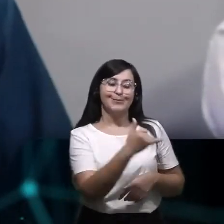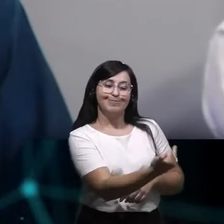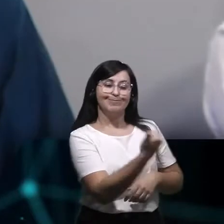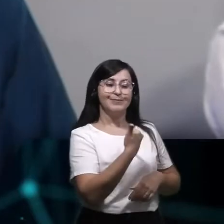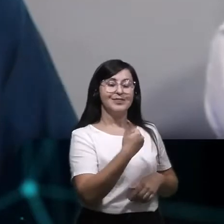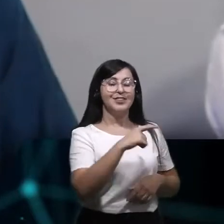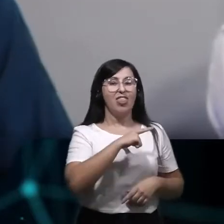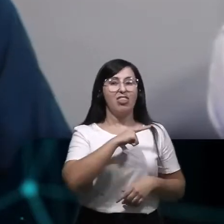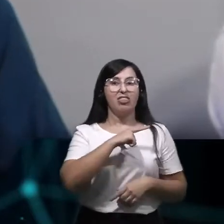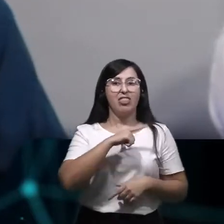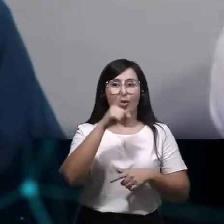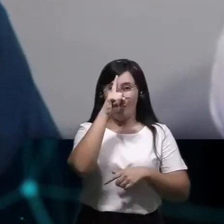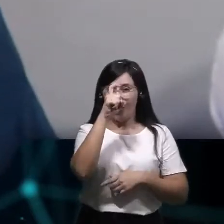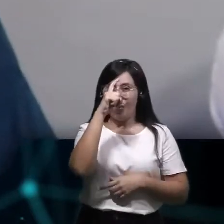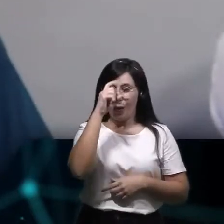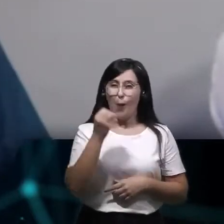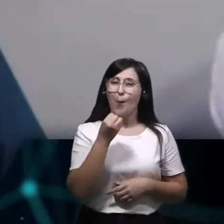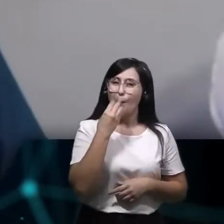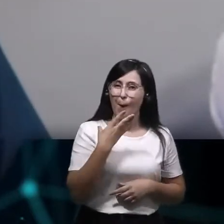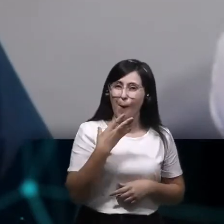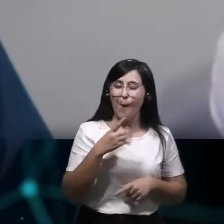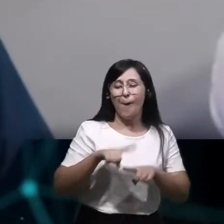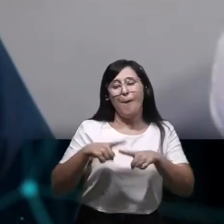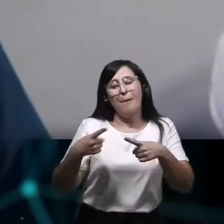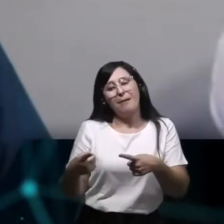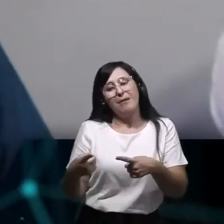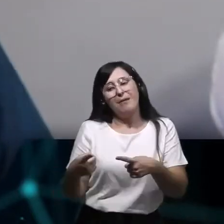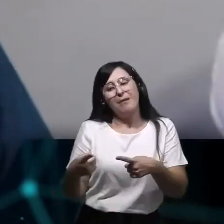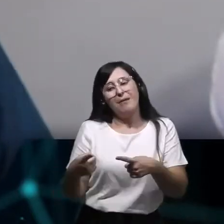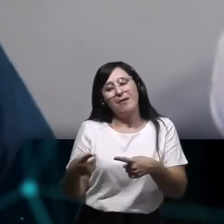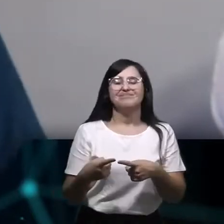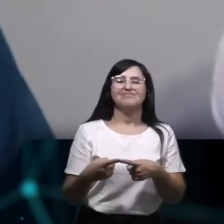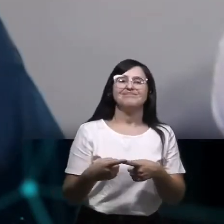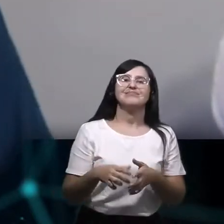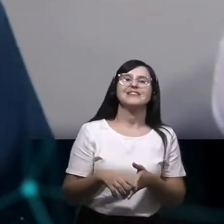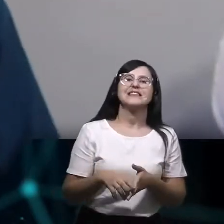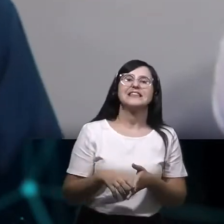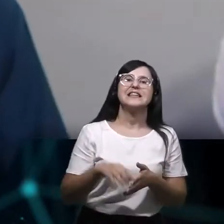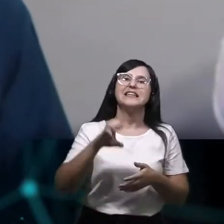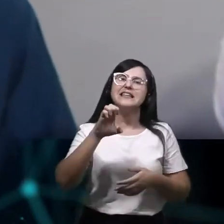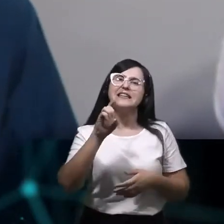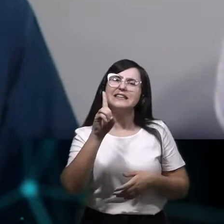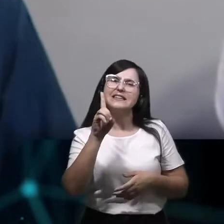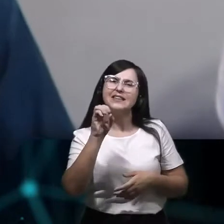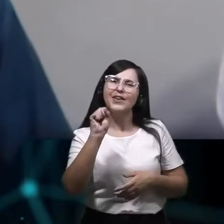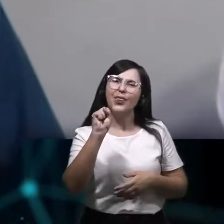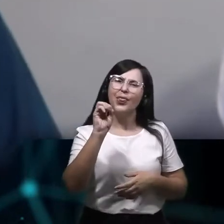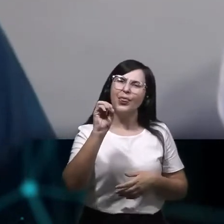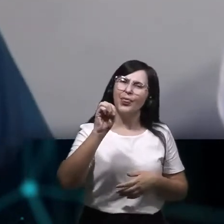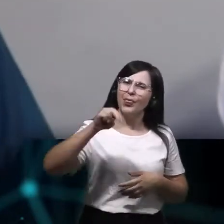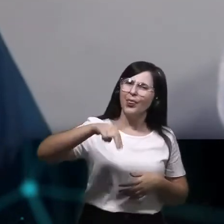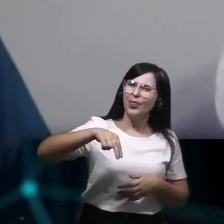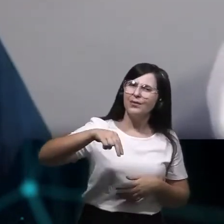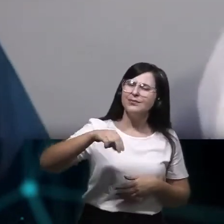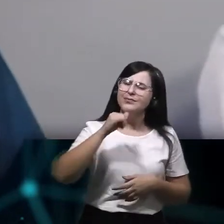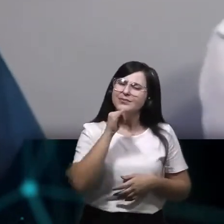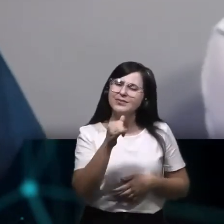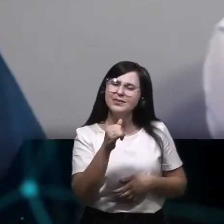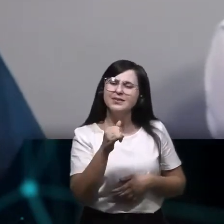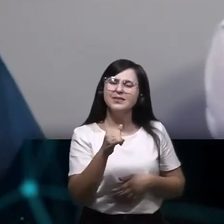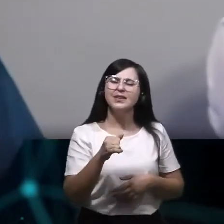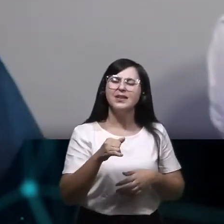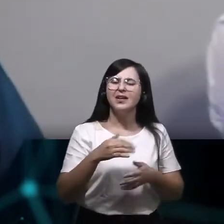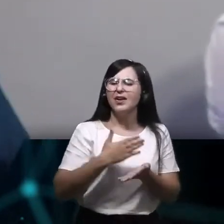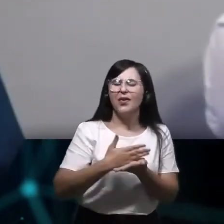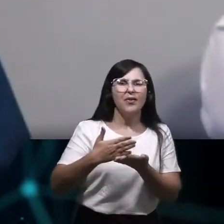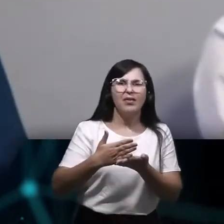um hospital esse que o ex-prefeito Dr. Edson falou que se inaugurado nos primeiros 6 meses de governo de Hilário. E a